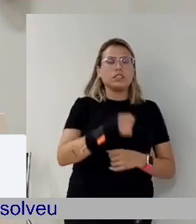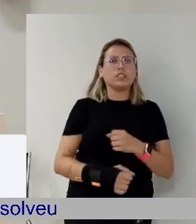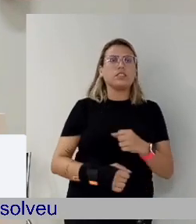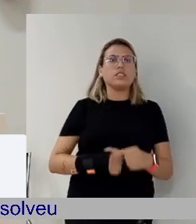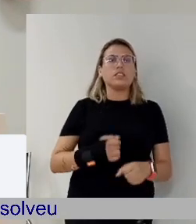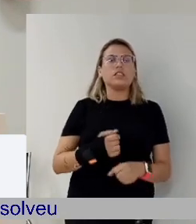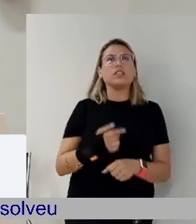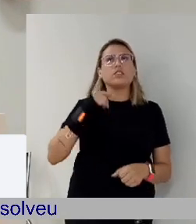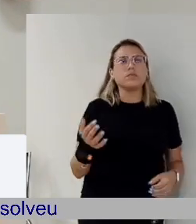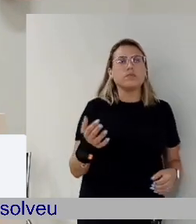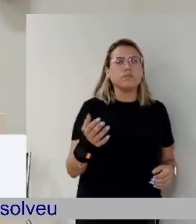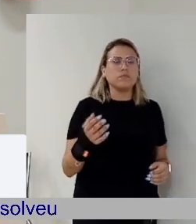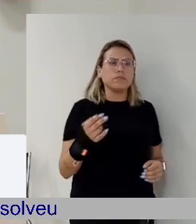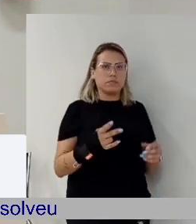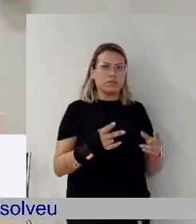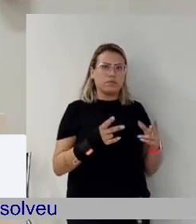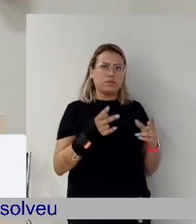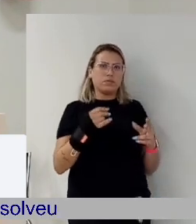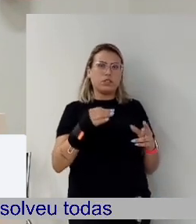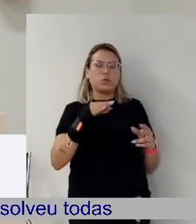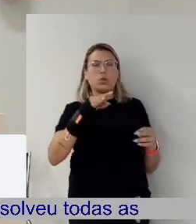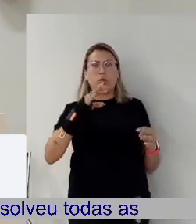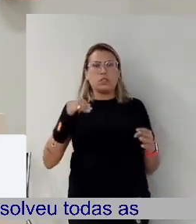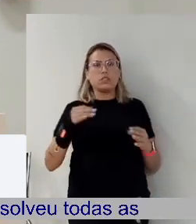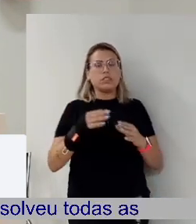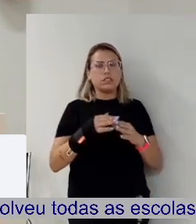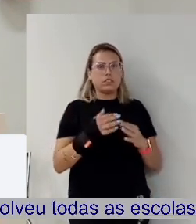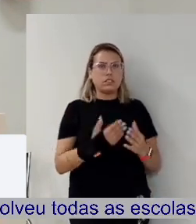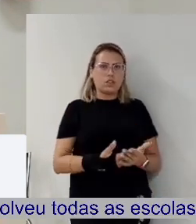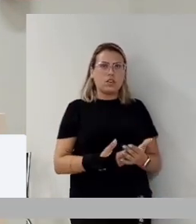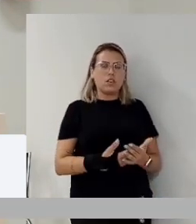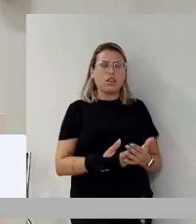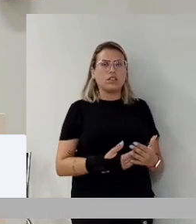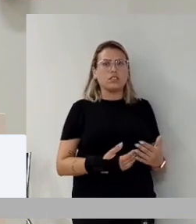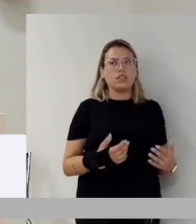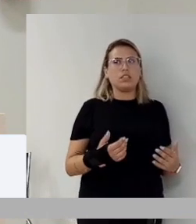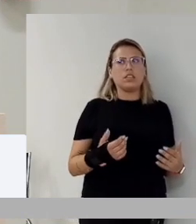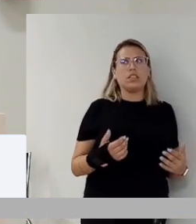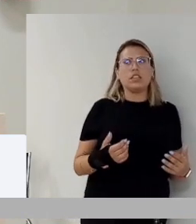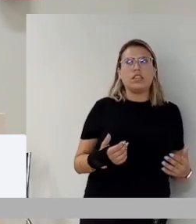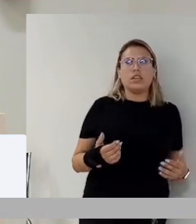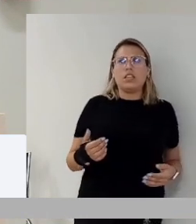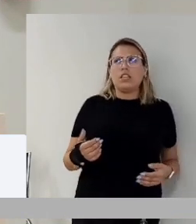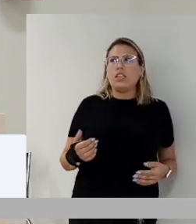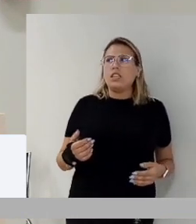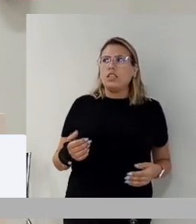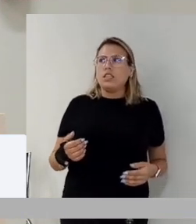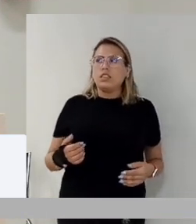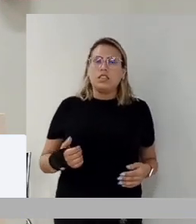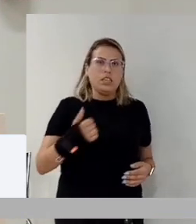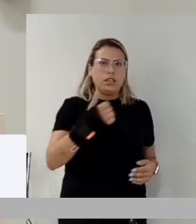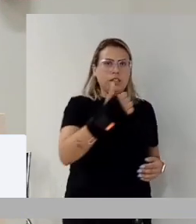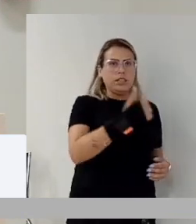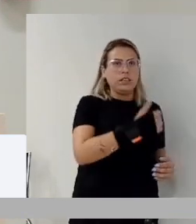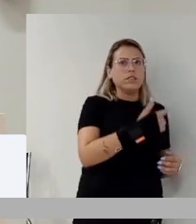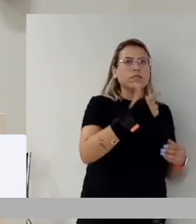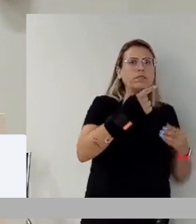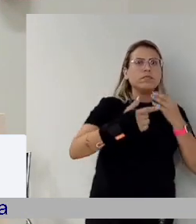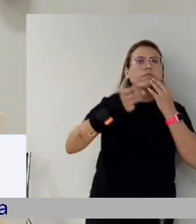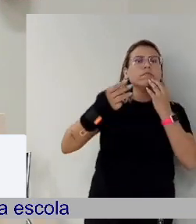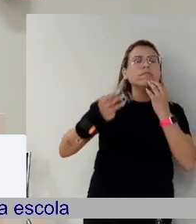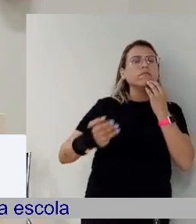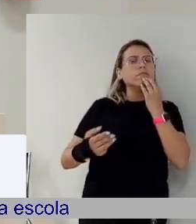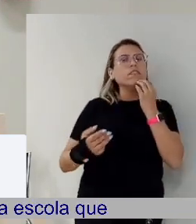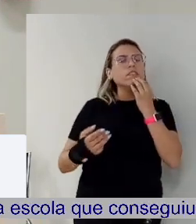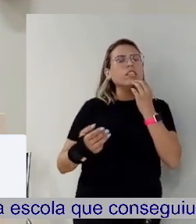eh premiar todas as escolas né da primeir da da a a primeira a segunda e a terceira escola